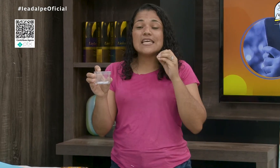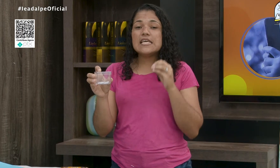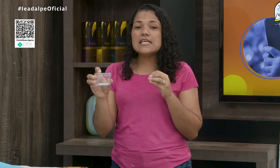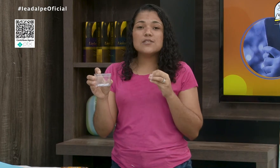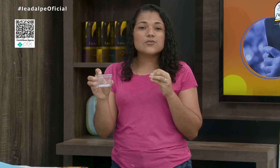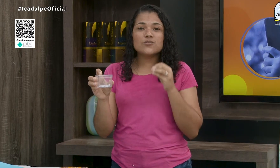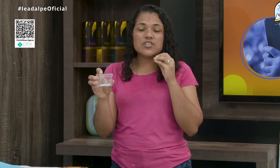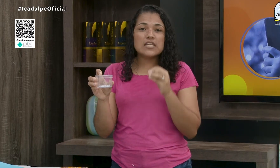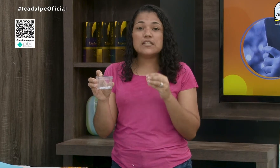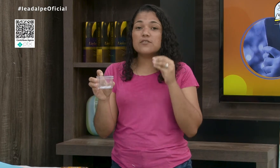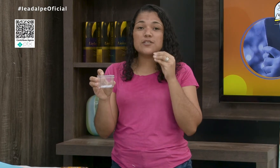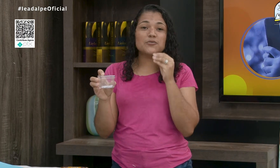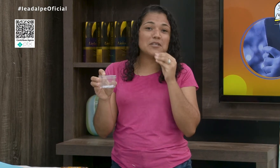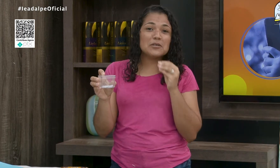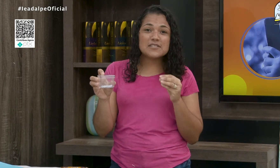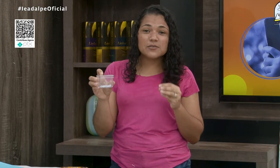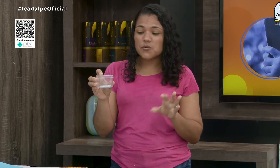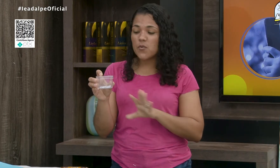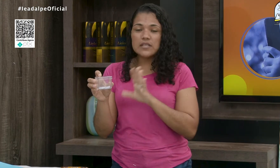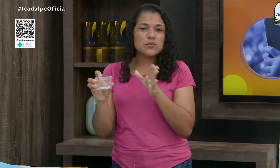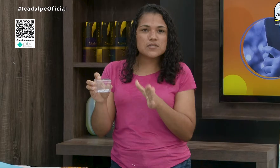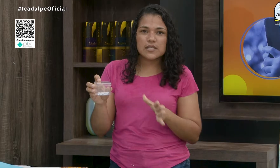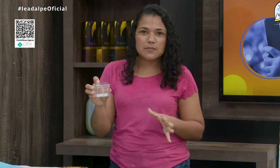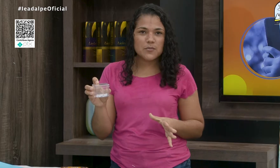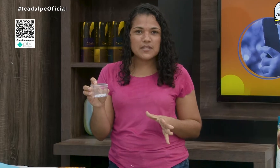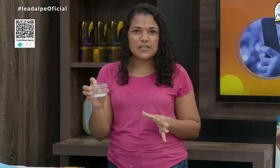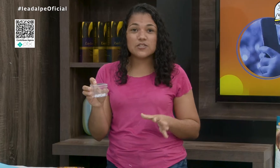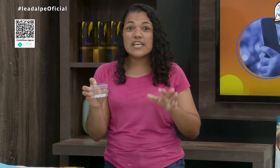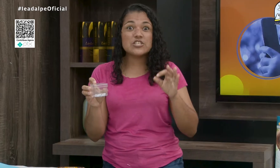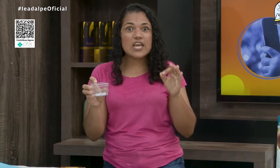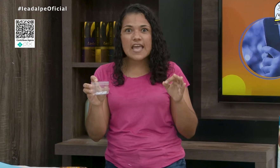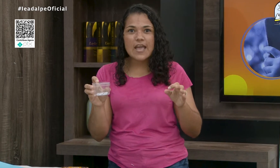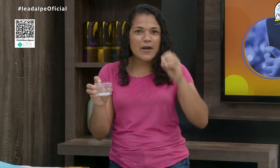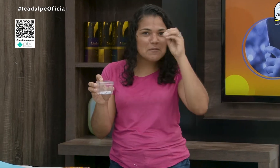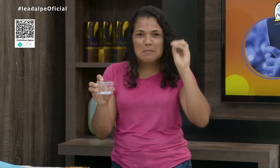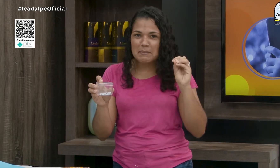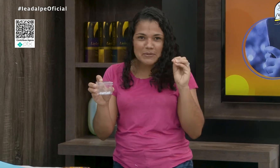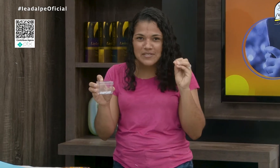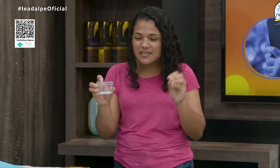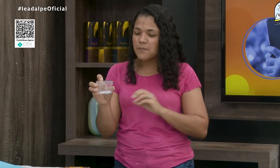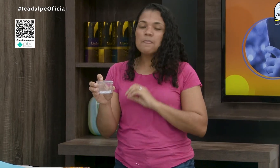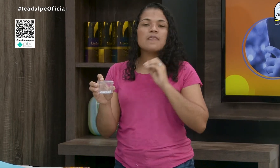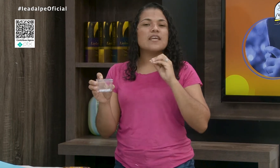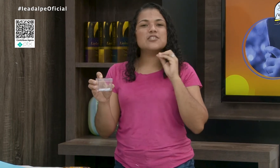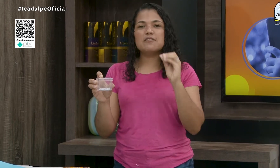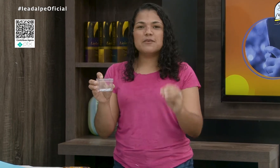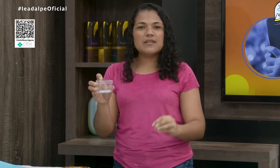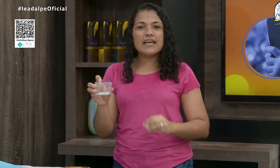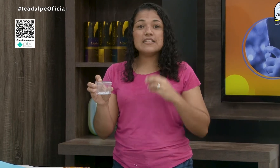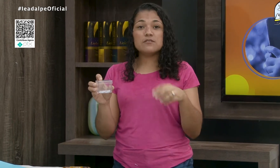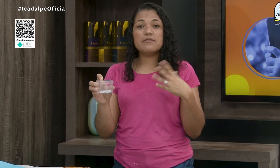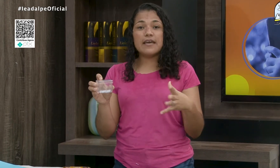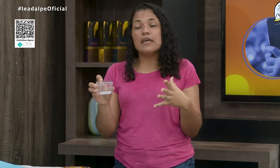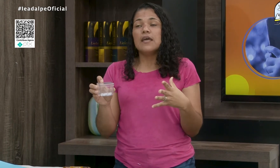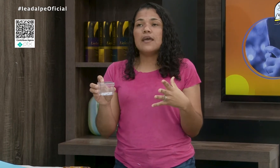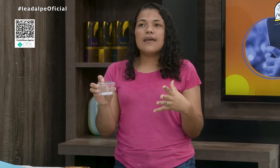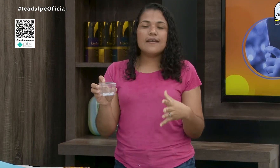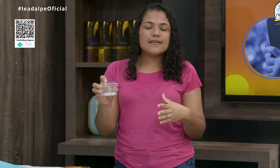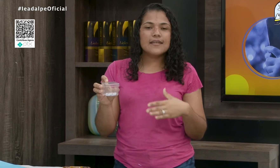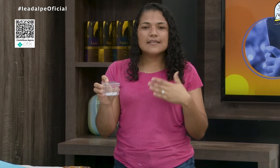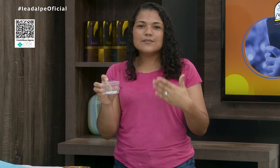buscar. E isso, gente, vocês não têm noção do quanto isso anima os meninos. Tia, cheguei, eu quero meu papelzinho. E eles já vão lá. Isso